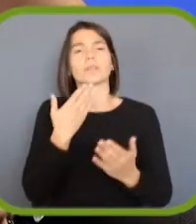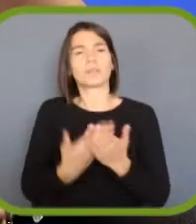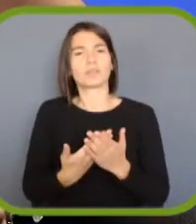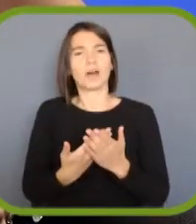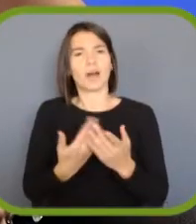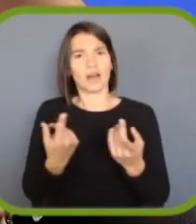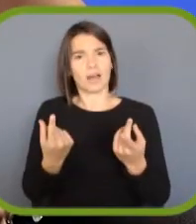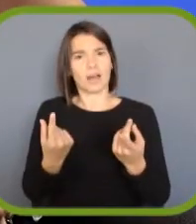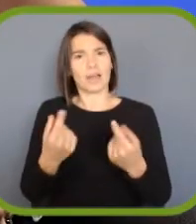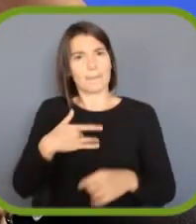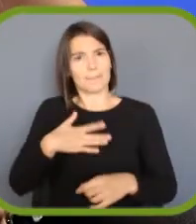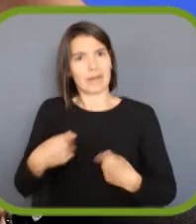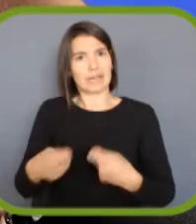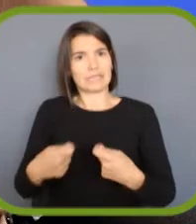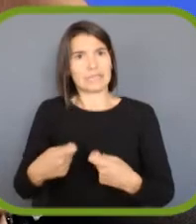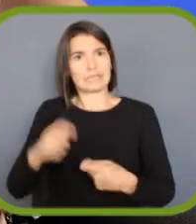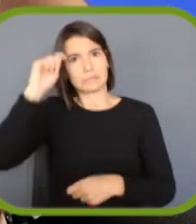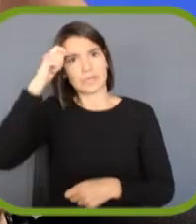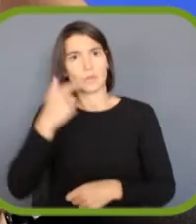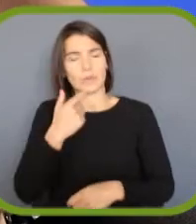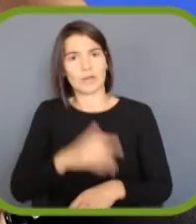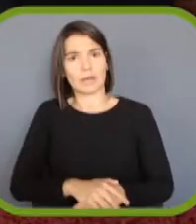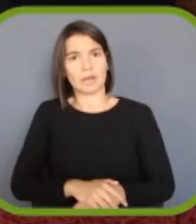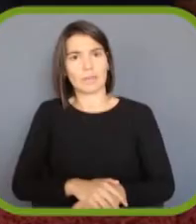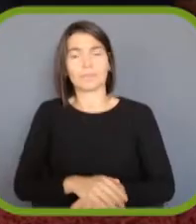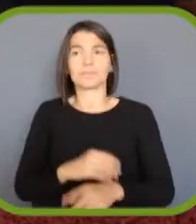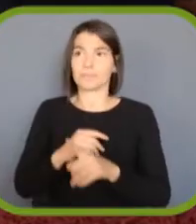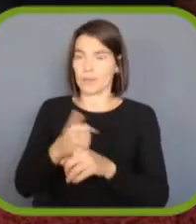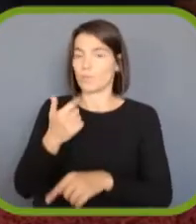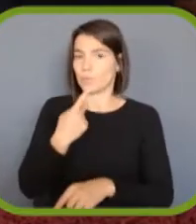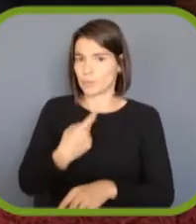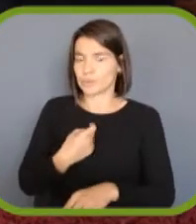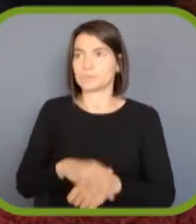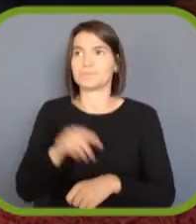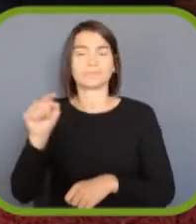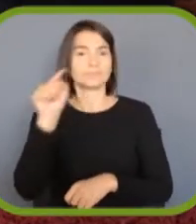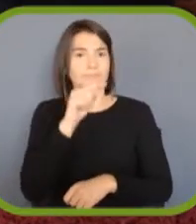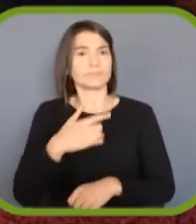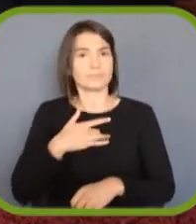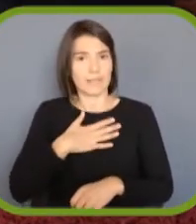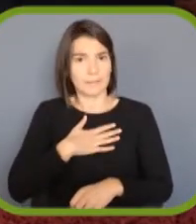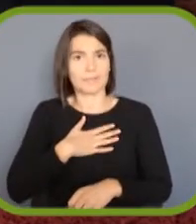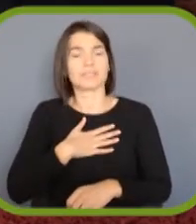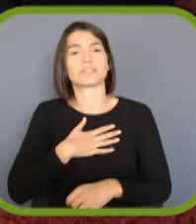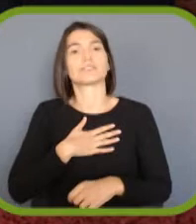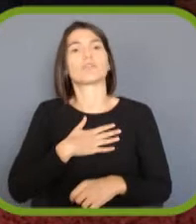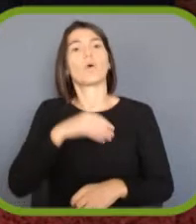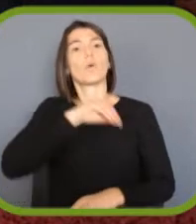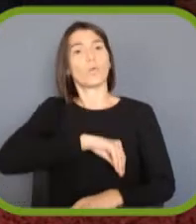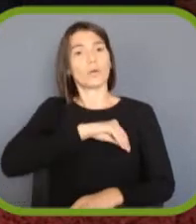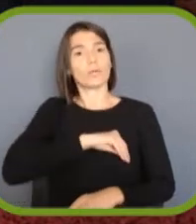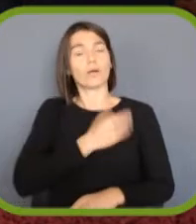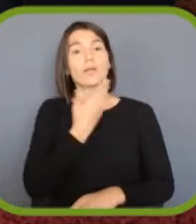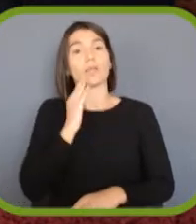iria representar um peso financeiro para as empresas? Bom, boa pergunta. Há empresas que